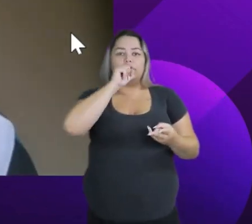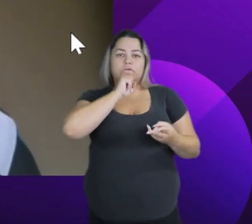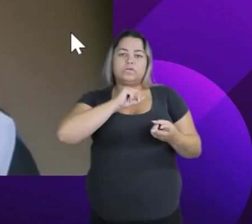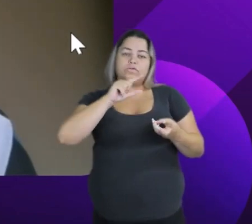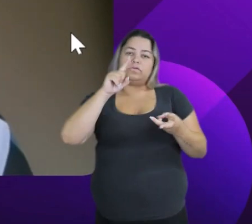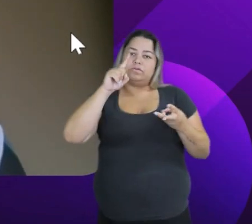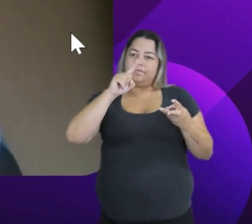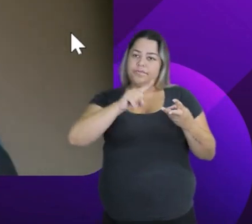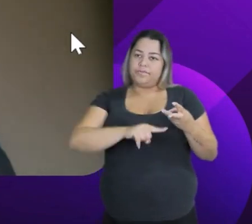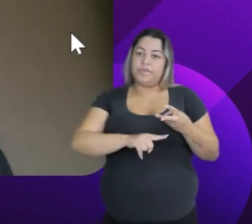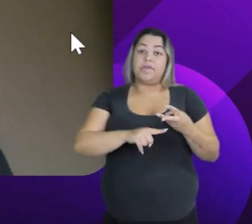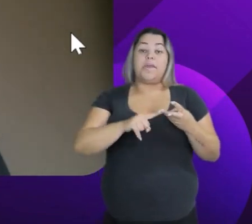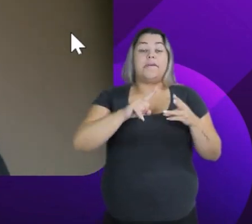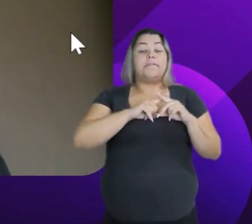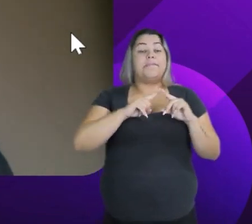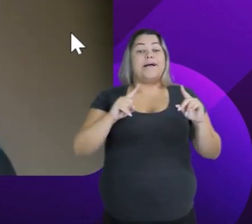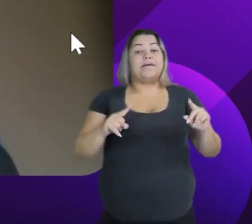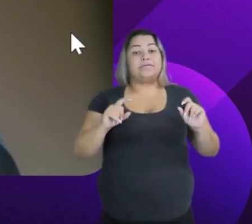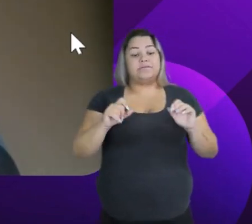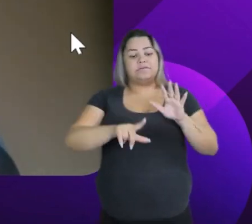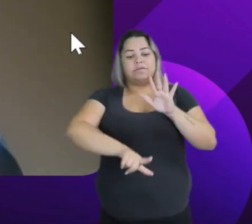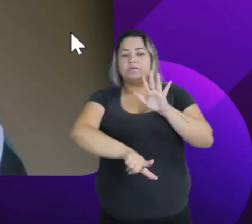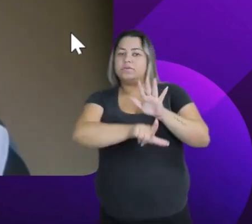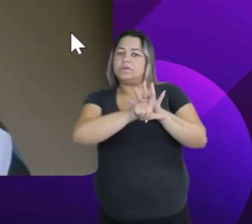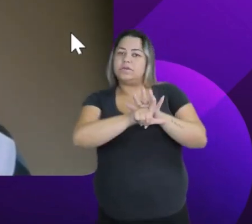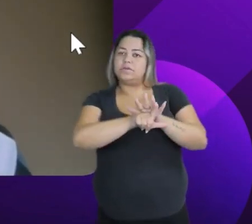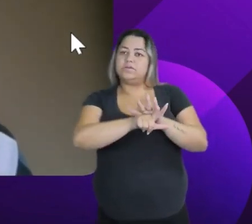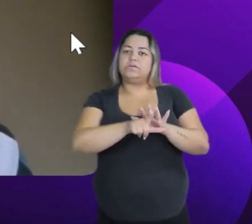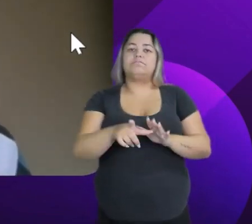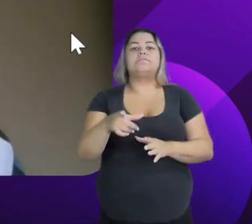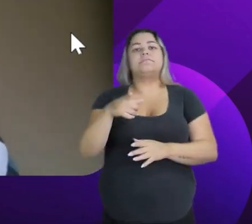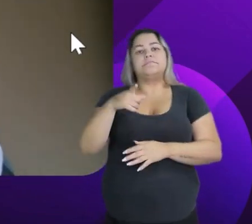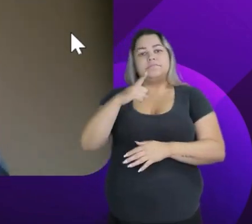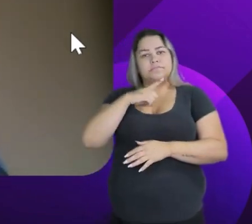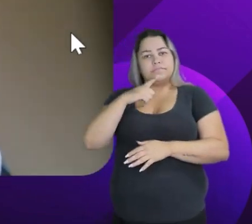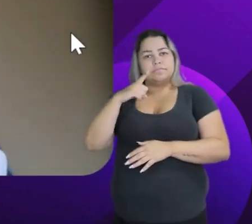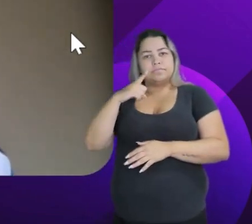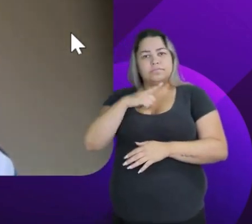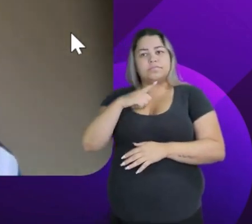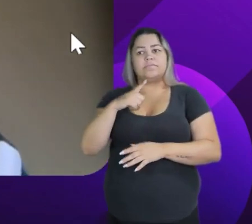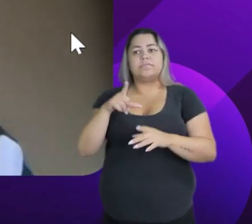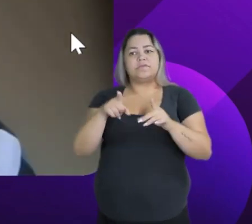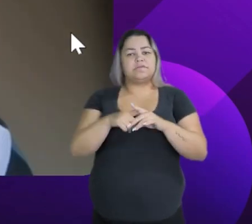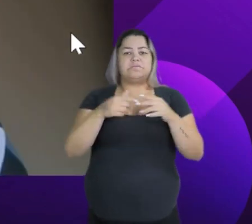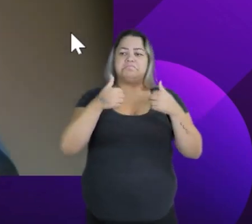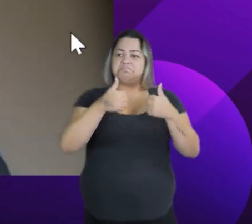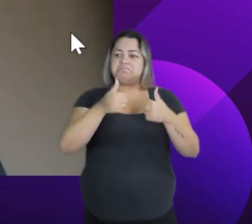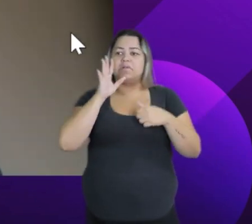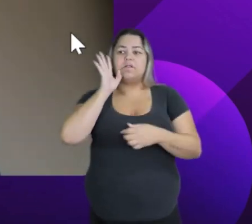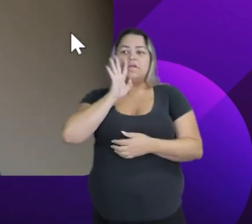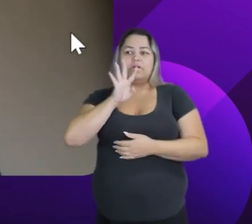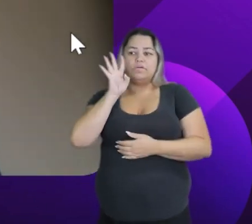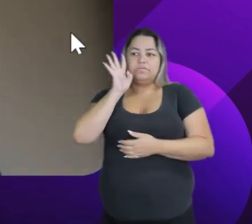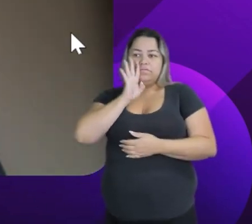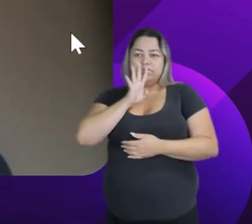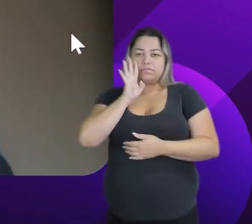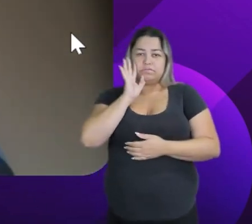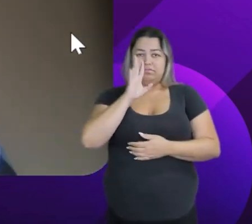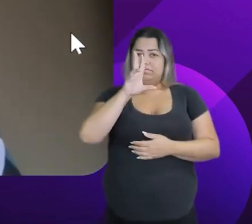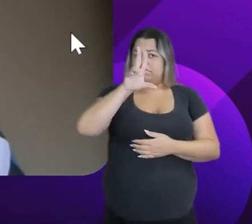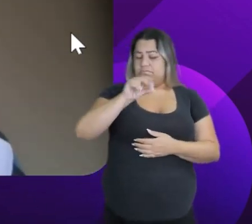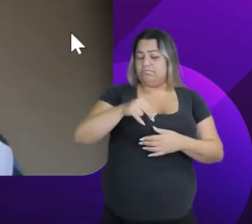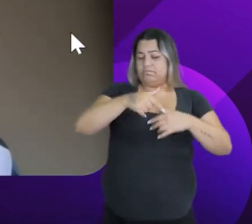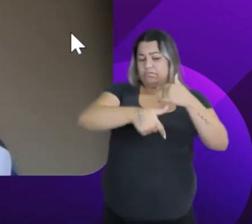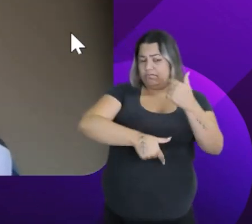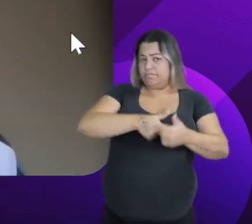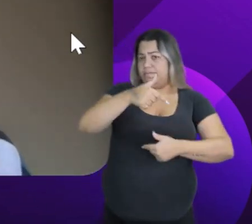né? Porém, essa lei, ela ainda, apesar de ela ser conceitualmente bacana, ela tem uma questão de ela não trabalhar